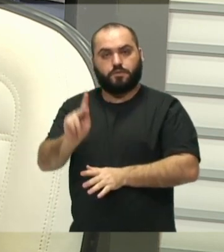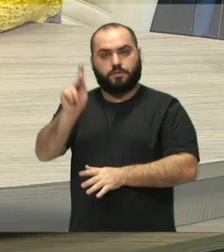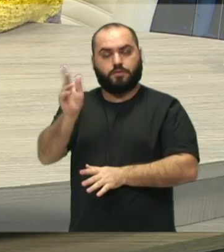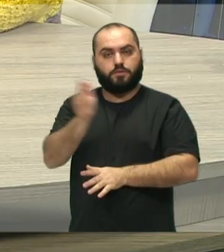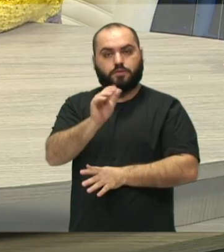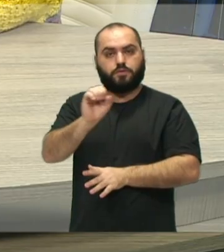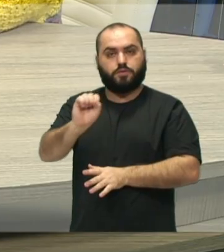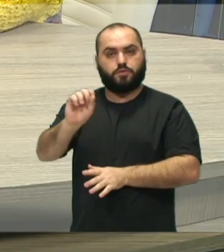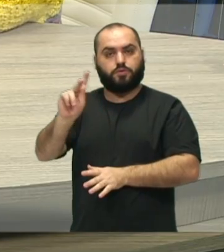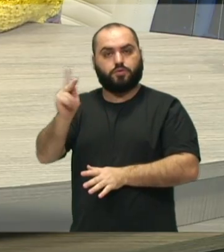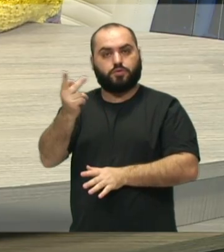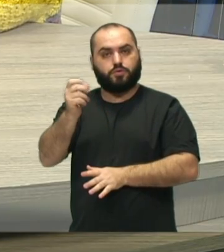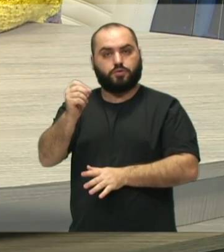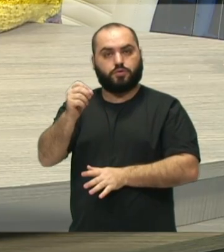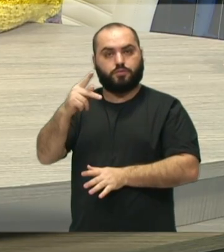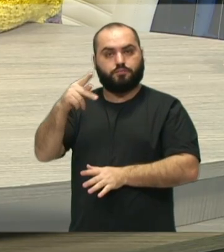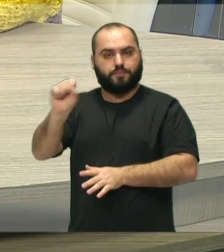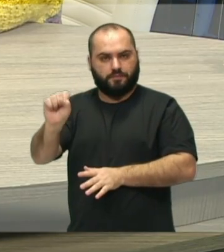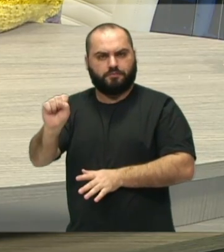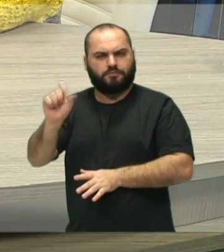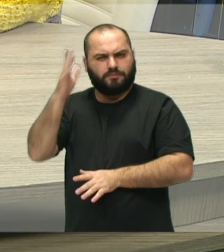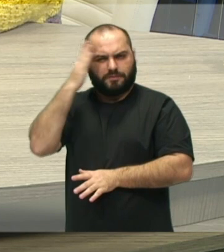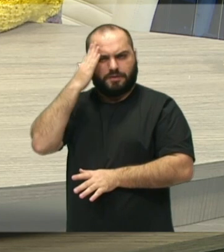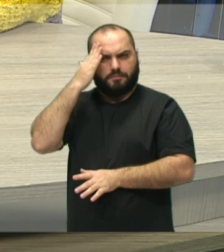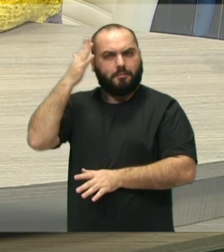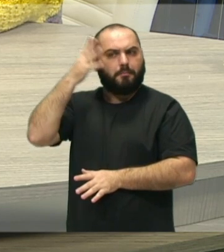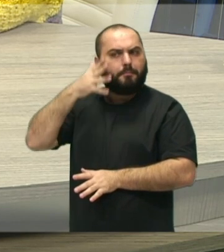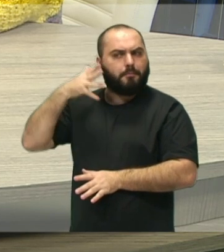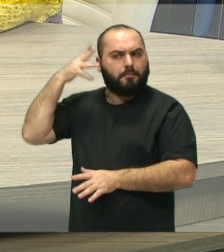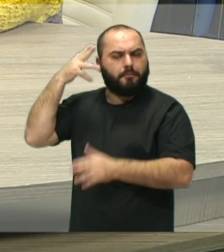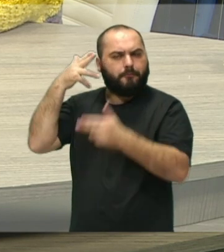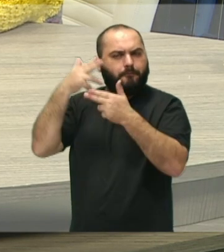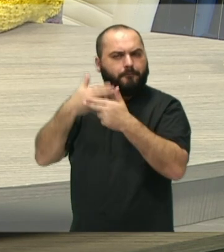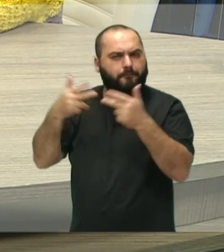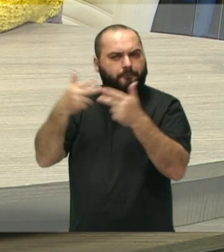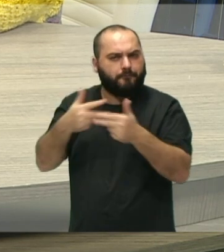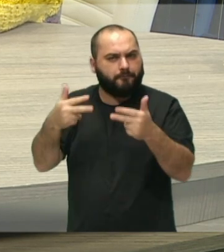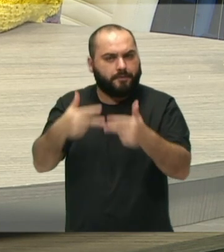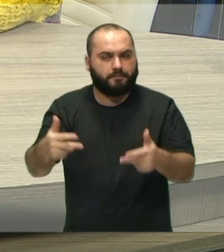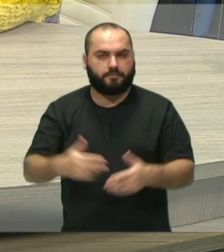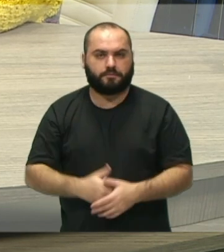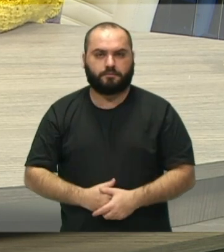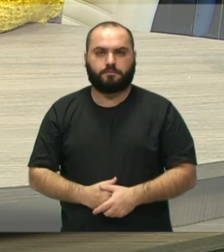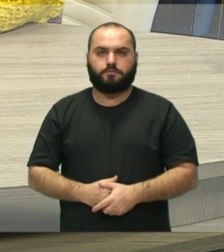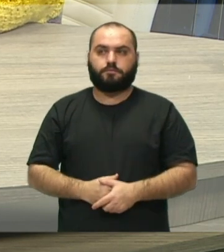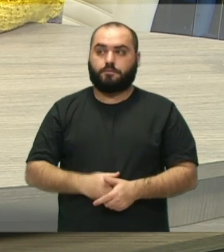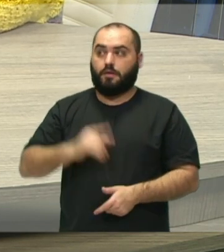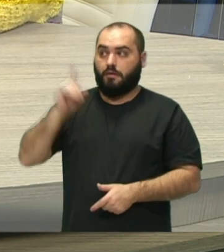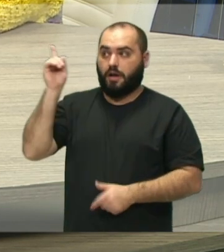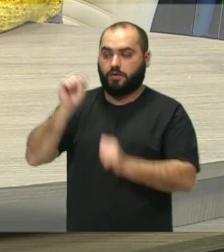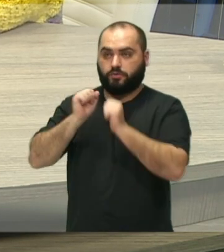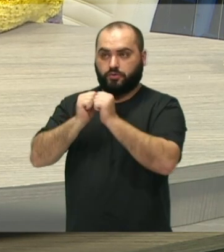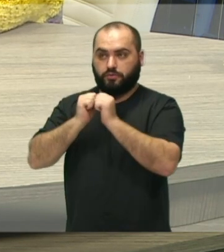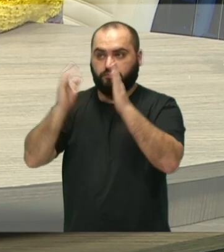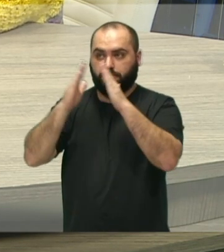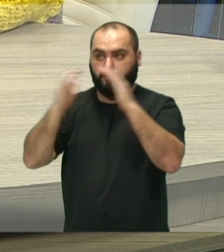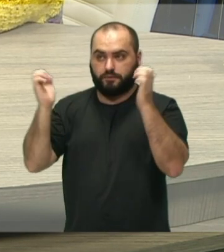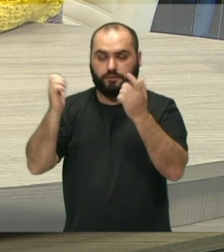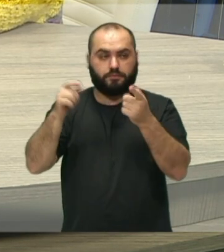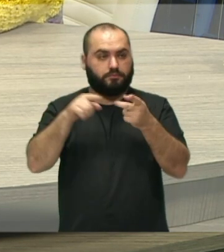foi idealizado pelo Observatório Social de Brusque em parceria com